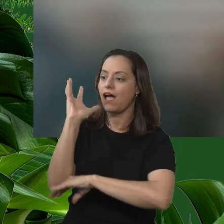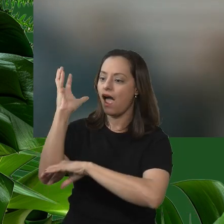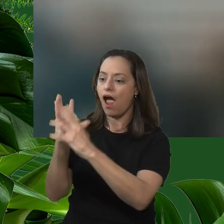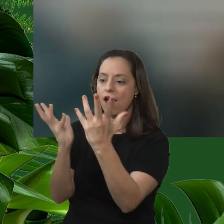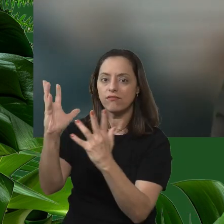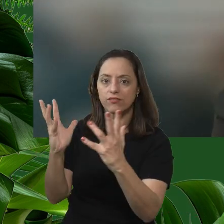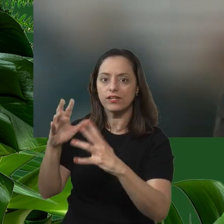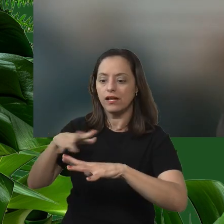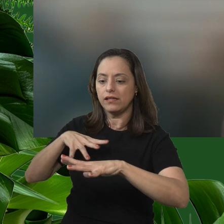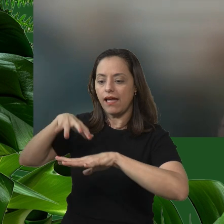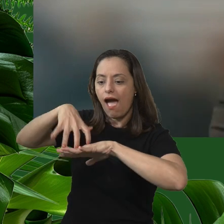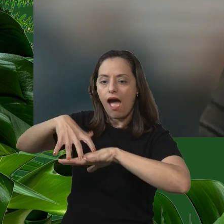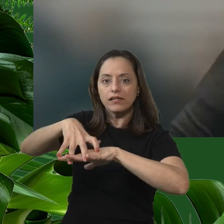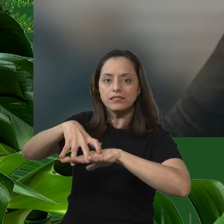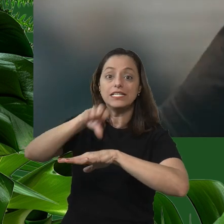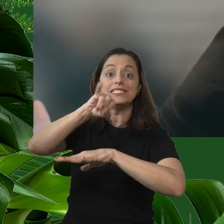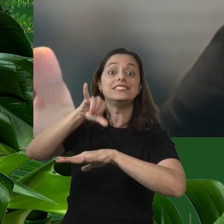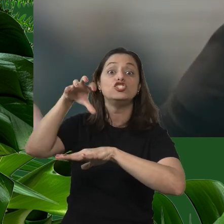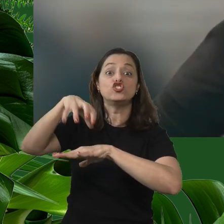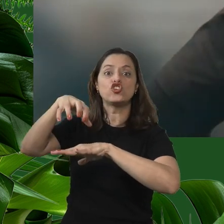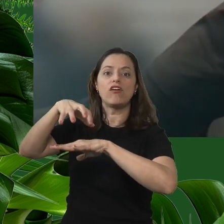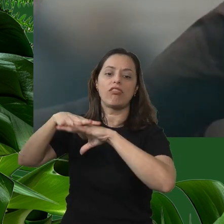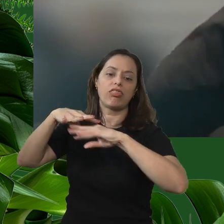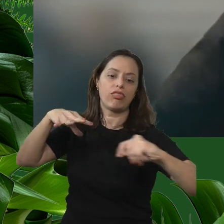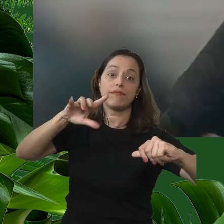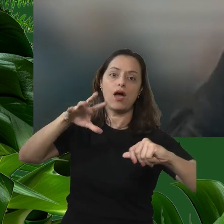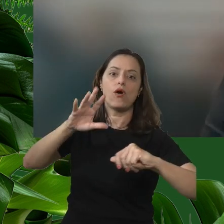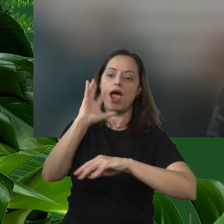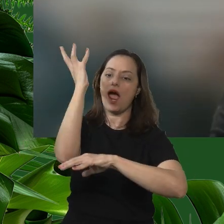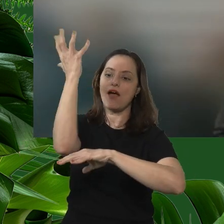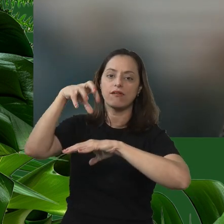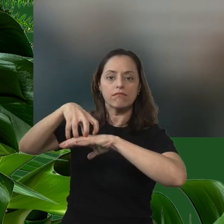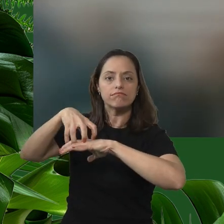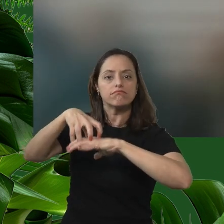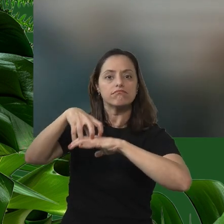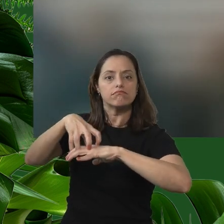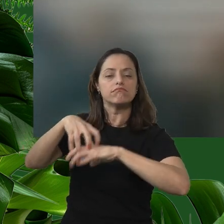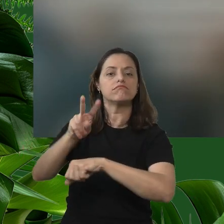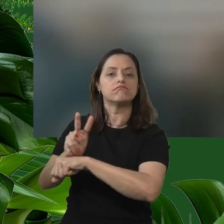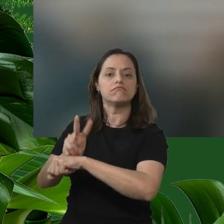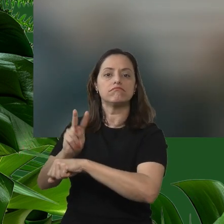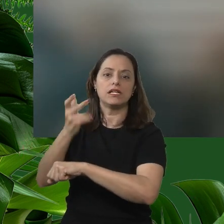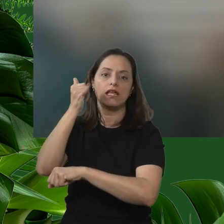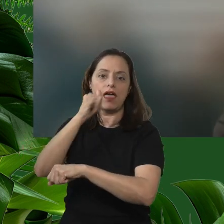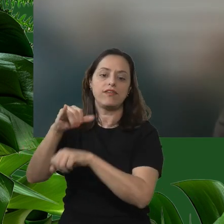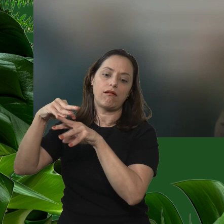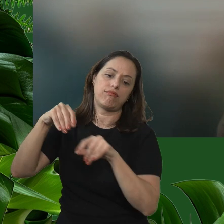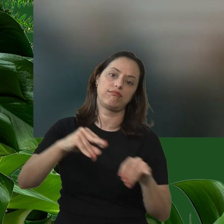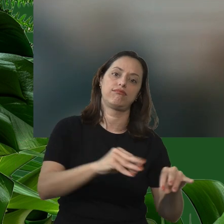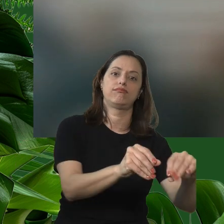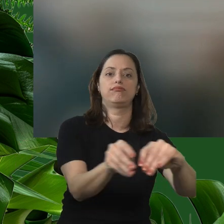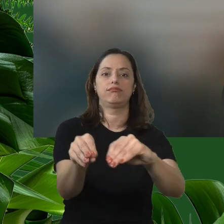sistema e quando há uma grande quantidade de chuva, a gente não tem essa perda de solo e a consequente interrupção de água, porque a estação de tratamento não dá